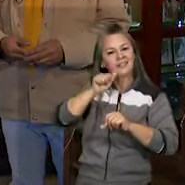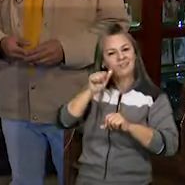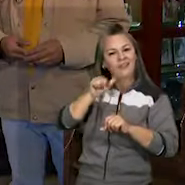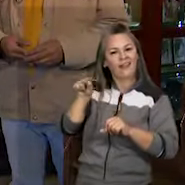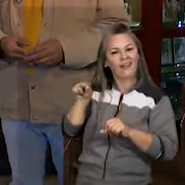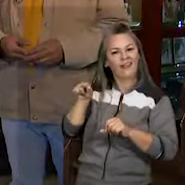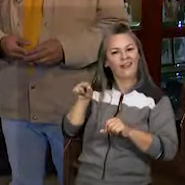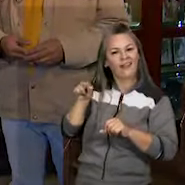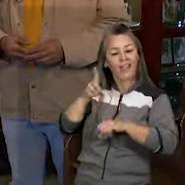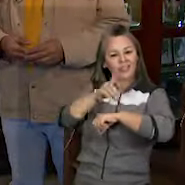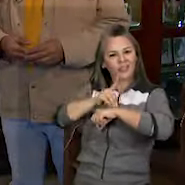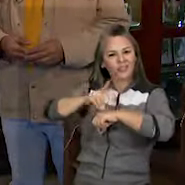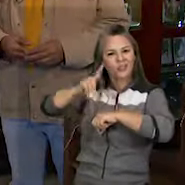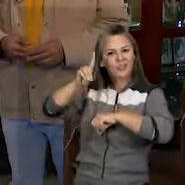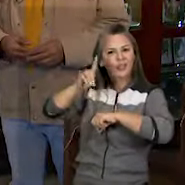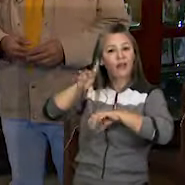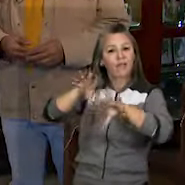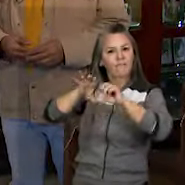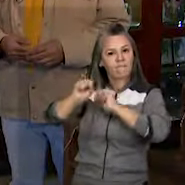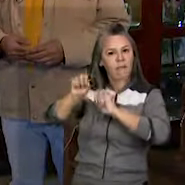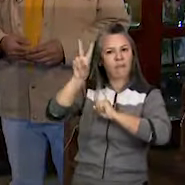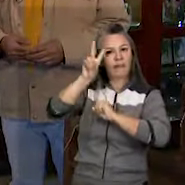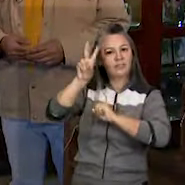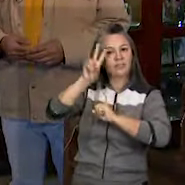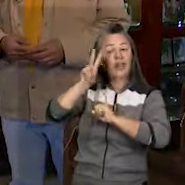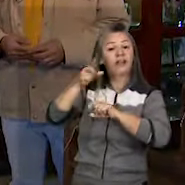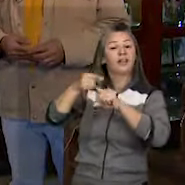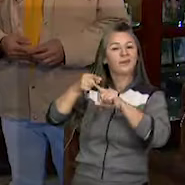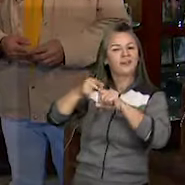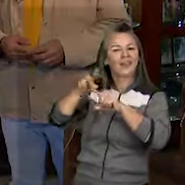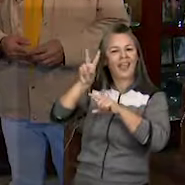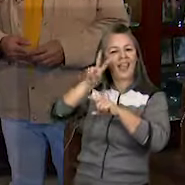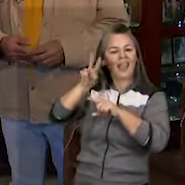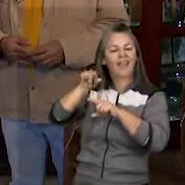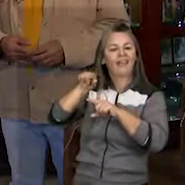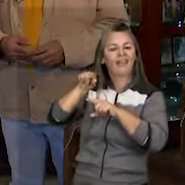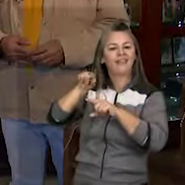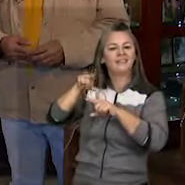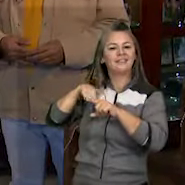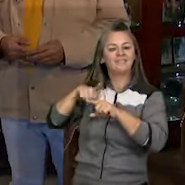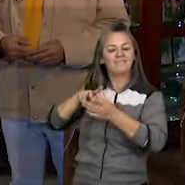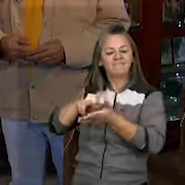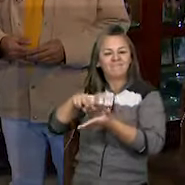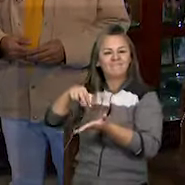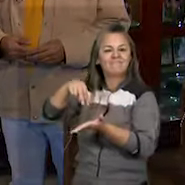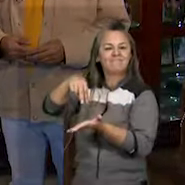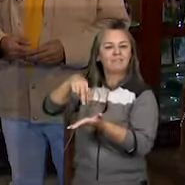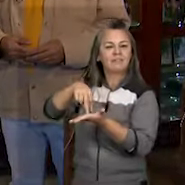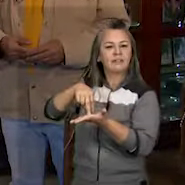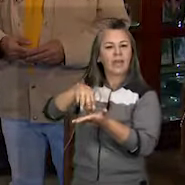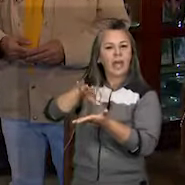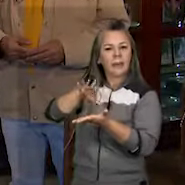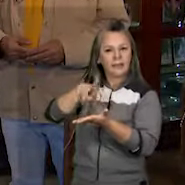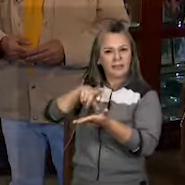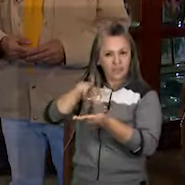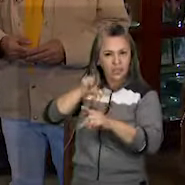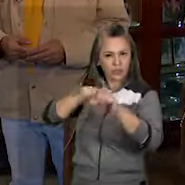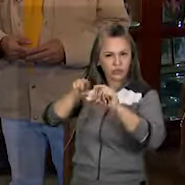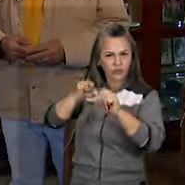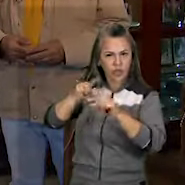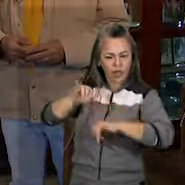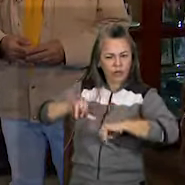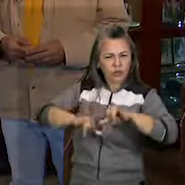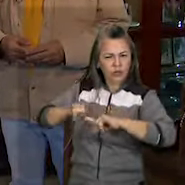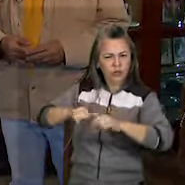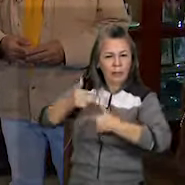que faz esse caminho diferente, que é determinado não, né, por uma trajetória, por uma escolha pessoal, mas é determinado